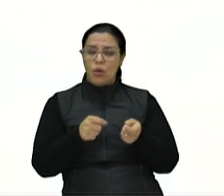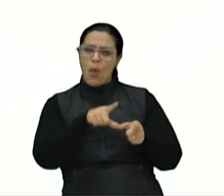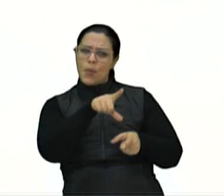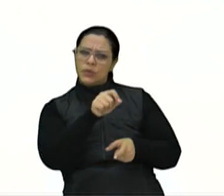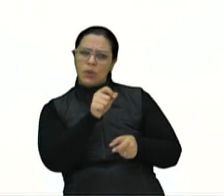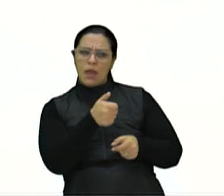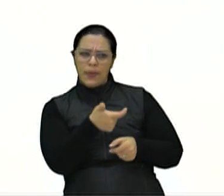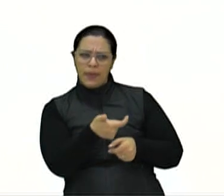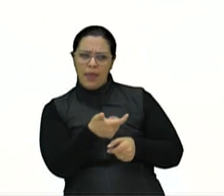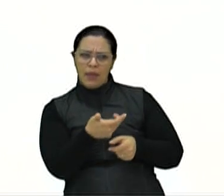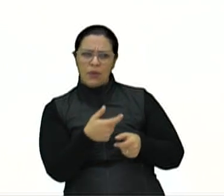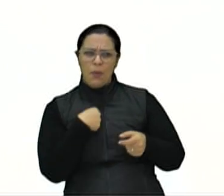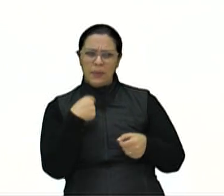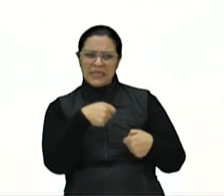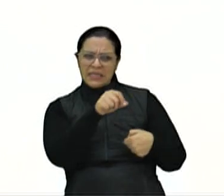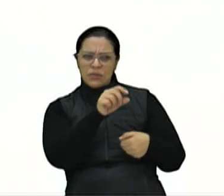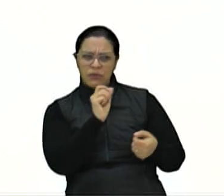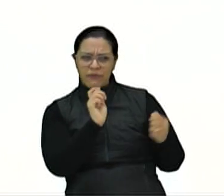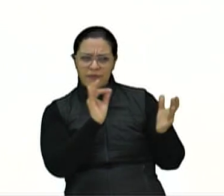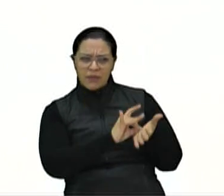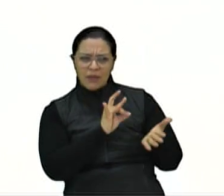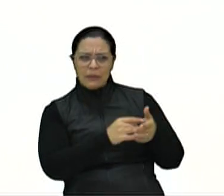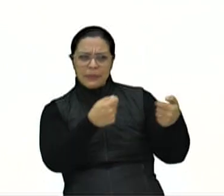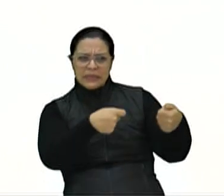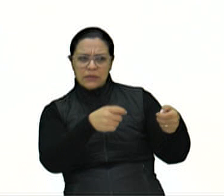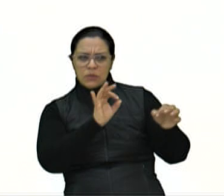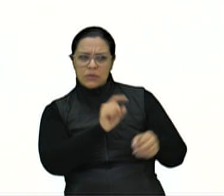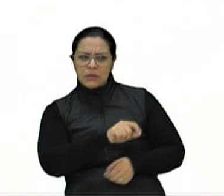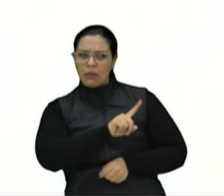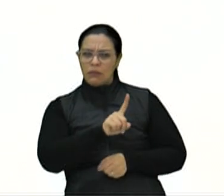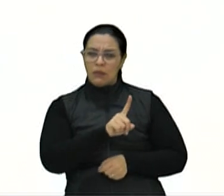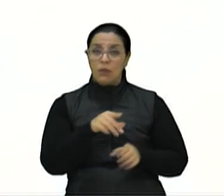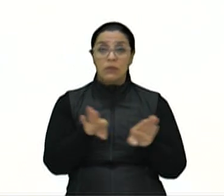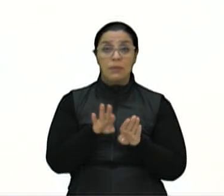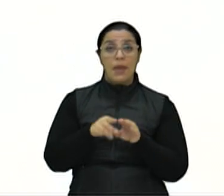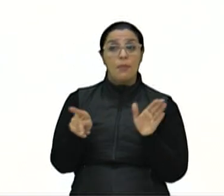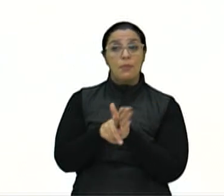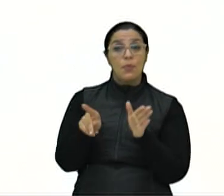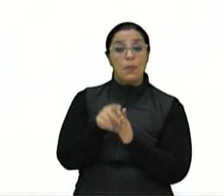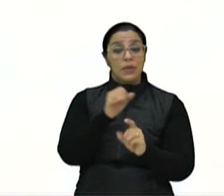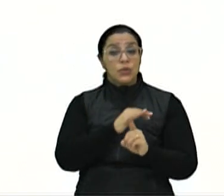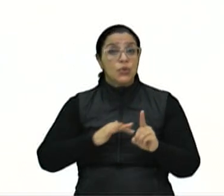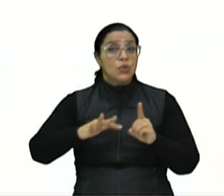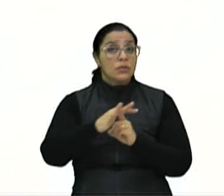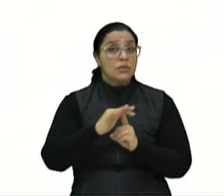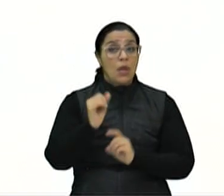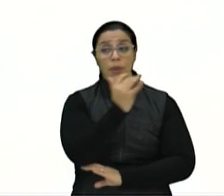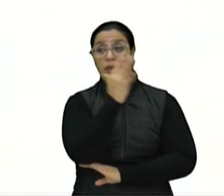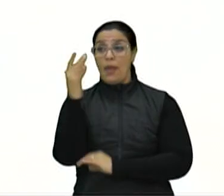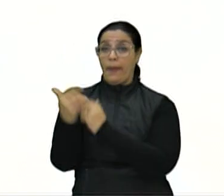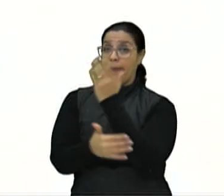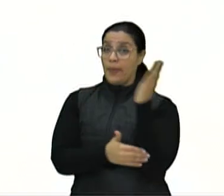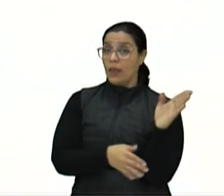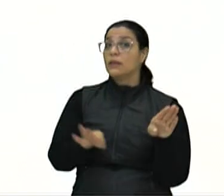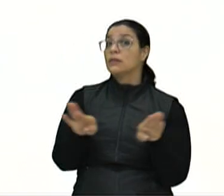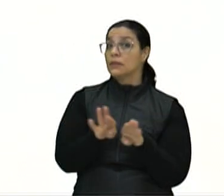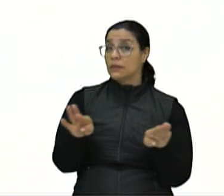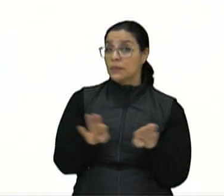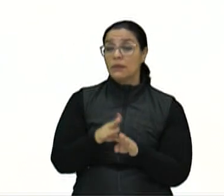seletivas, você faz a conta, preciso ou não, baseadas em fatores sociais e ambientais e